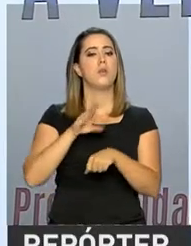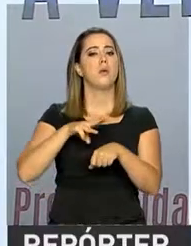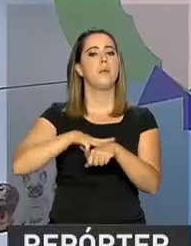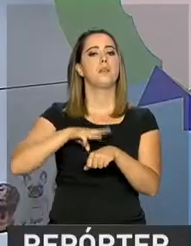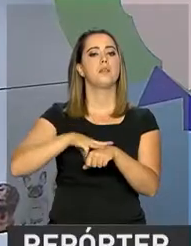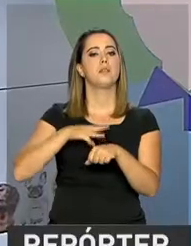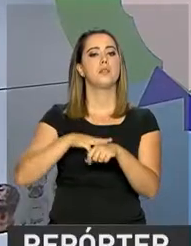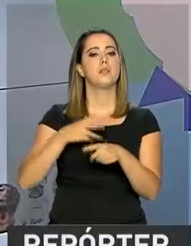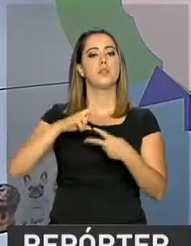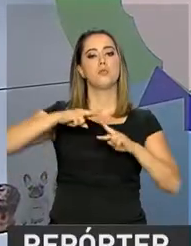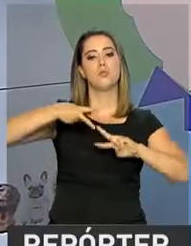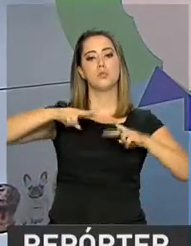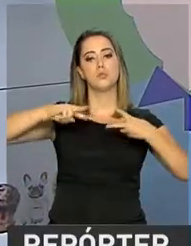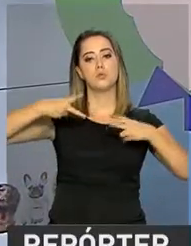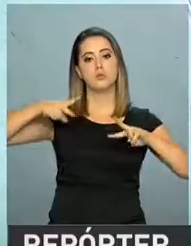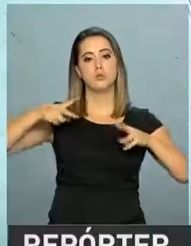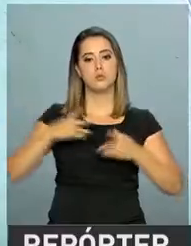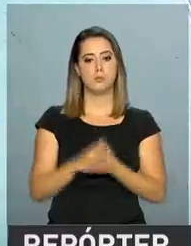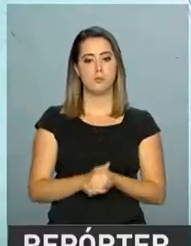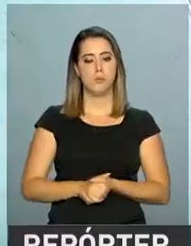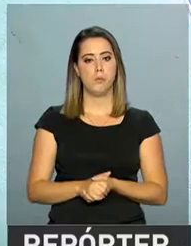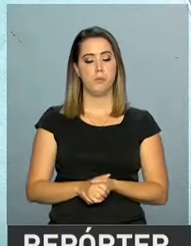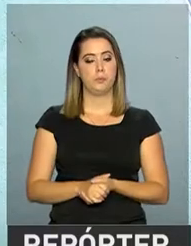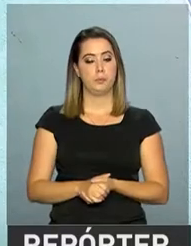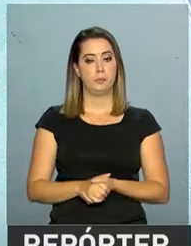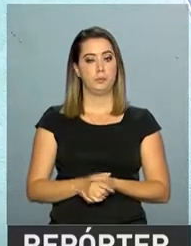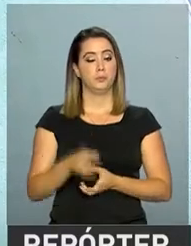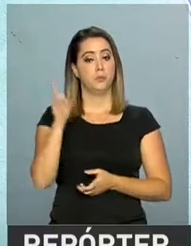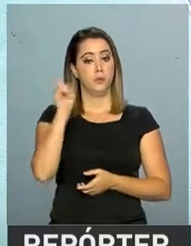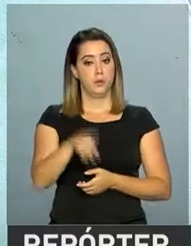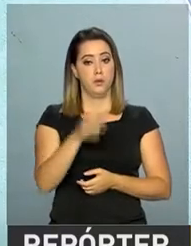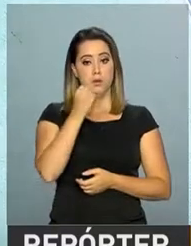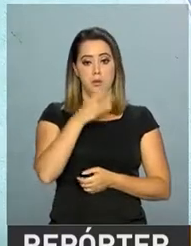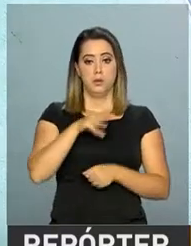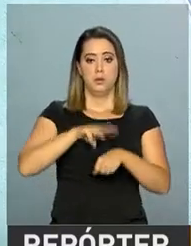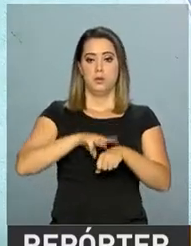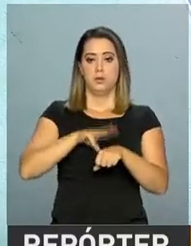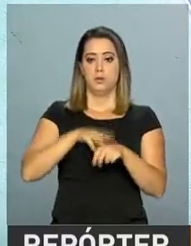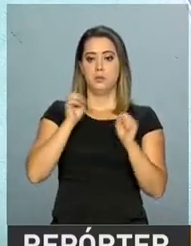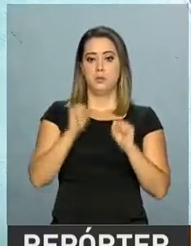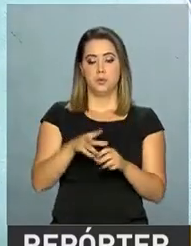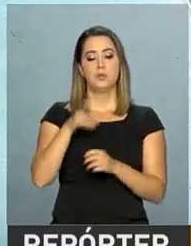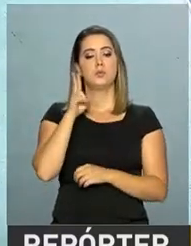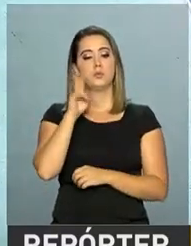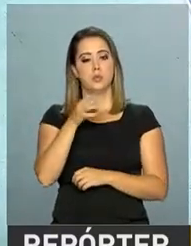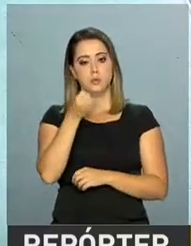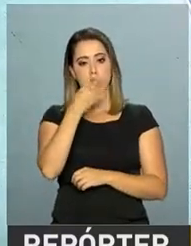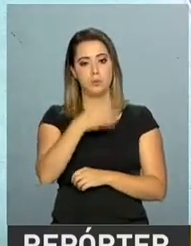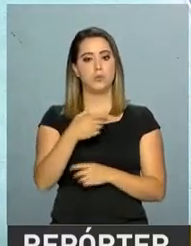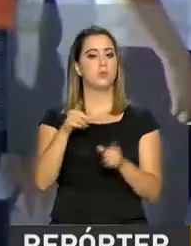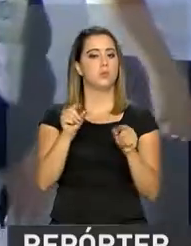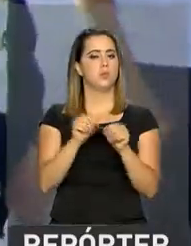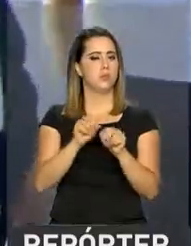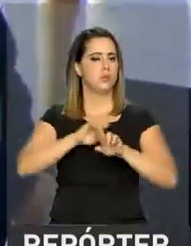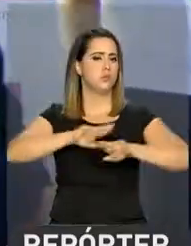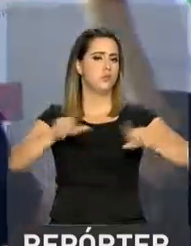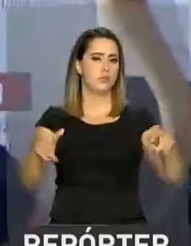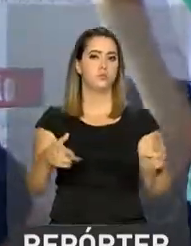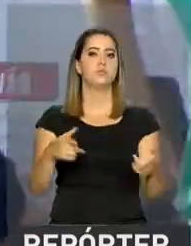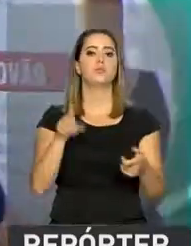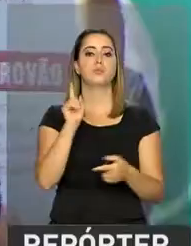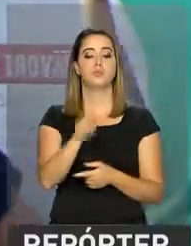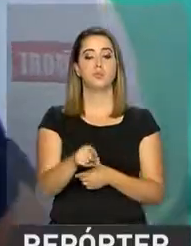da matemática na genética. A matemática pode ser bem interessante mesmo. A gente pode fazer coisas que a gente nem pensa que pode fazer com a matemática. Até